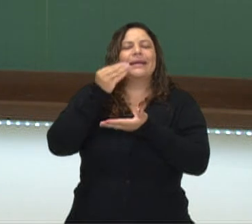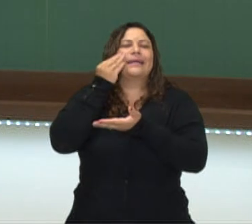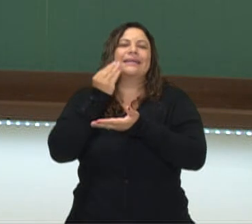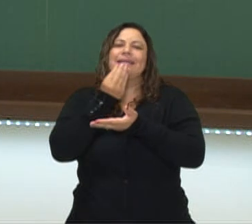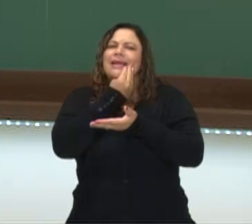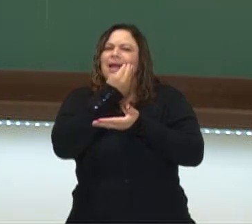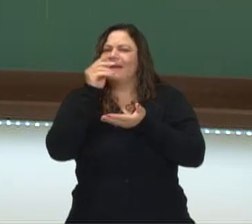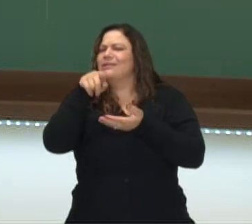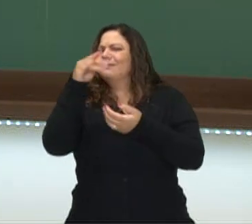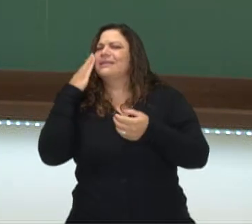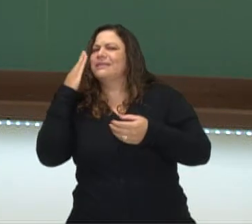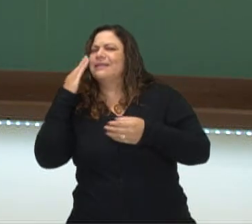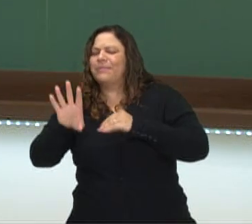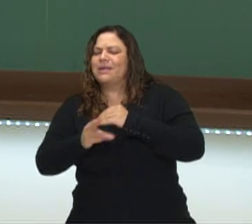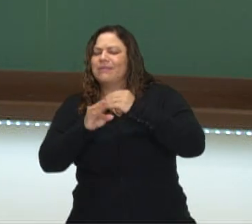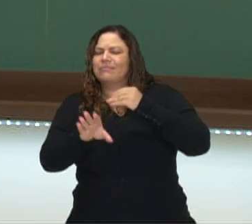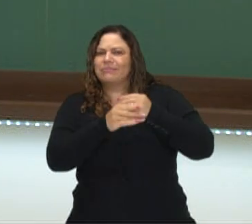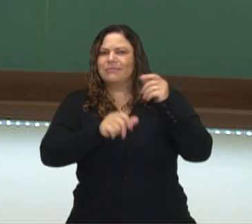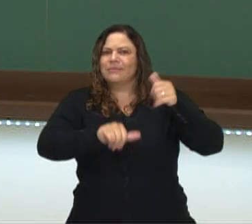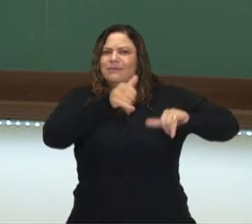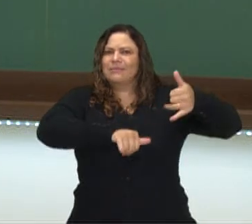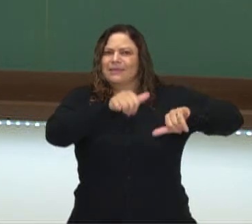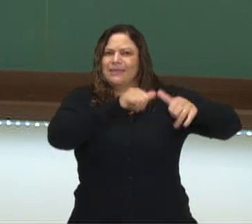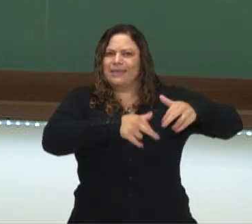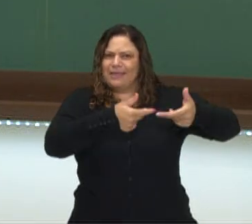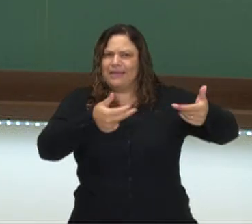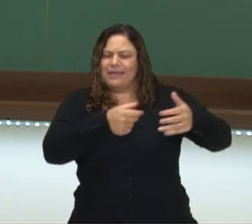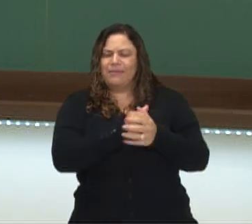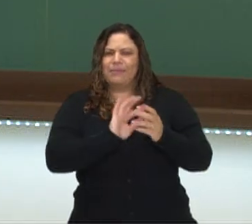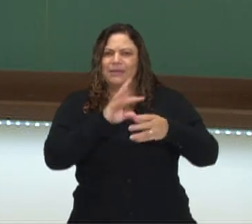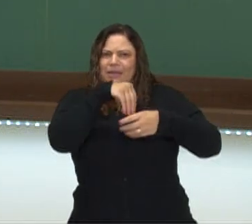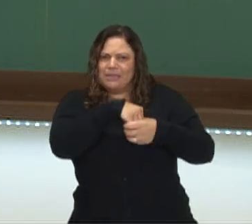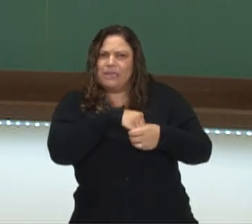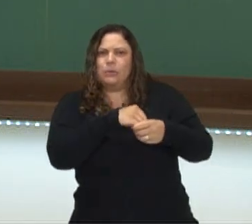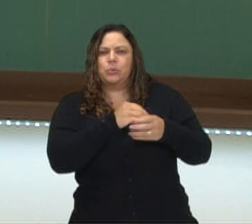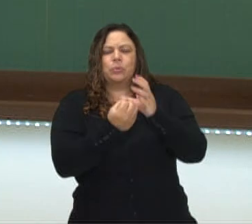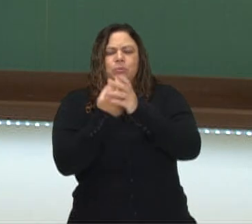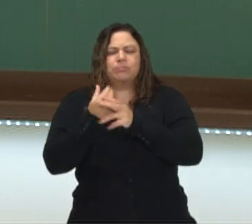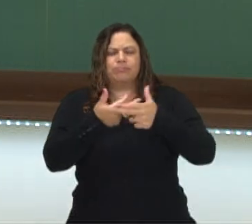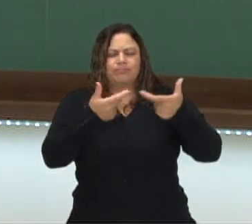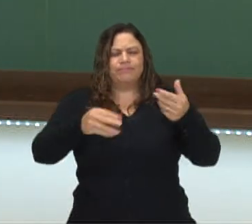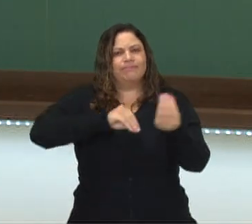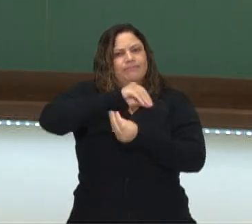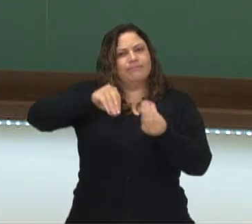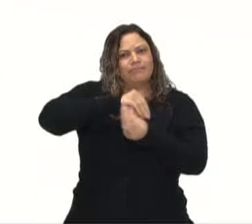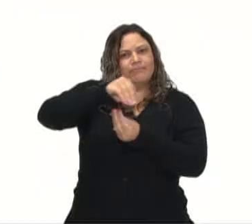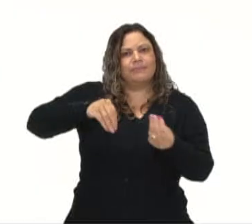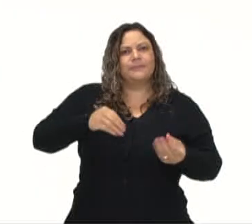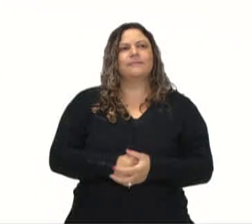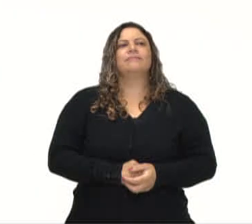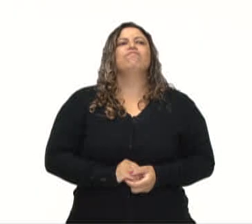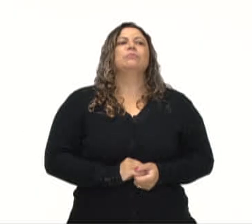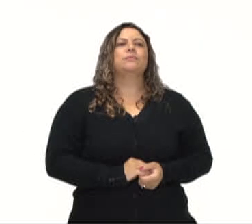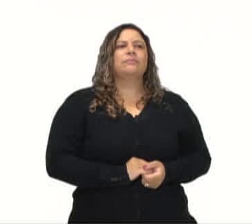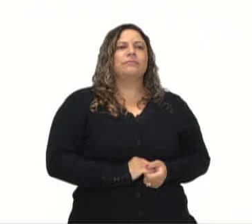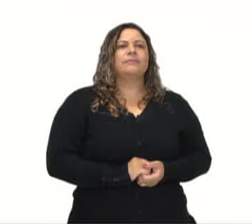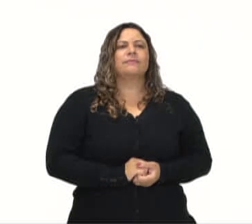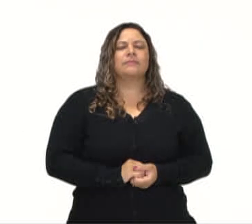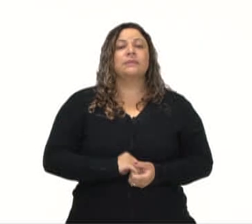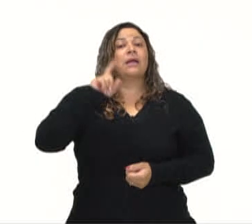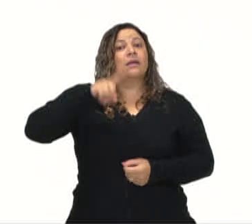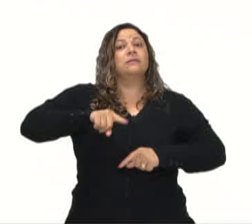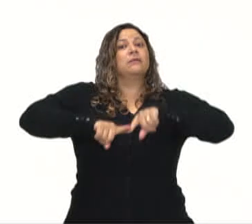compostas por substâncias químicas, essas substâncias que vão formando essas misturas? Cosméticos